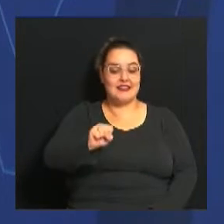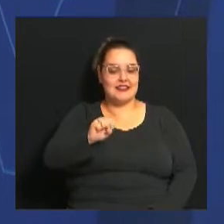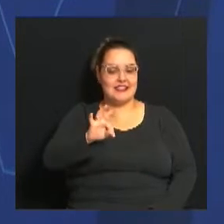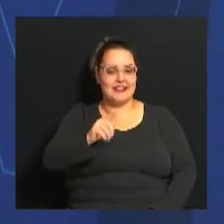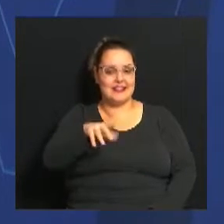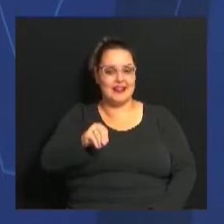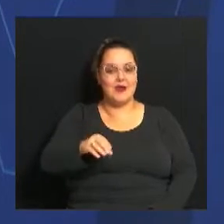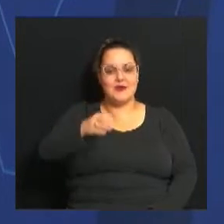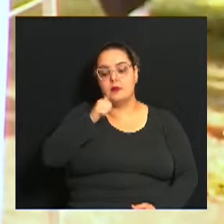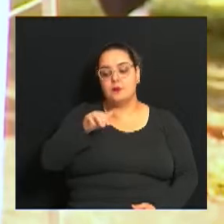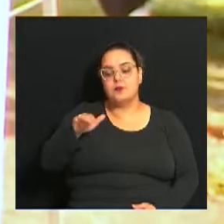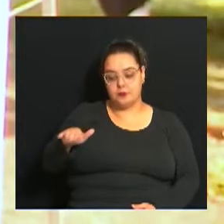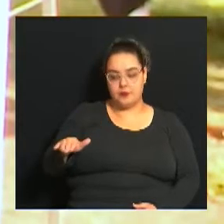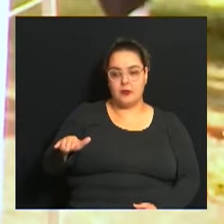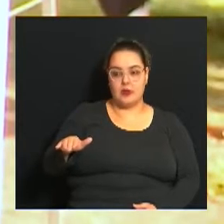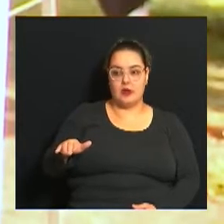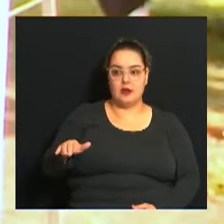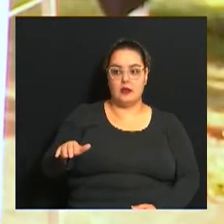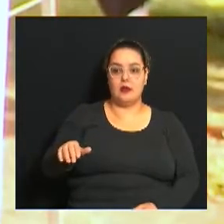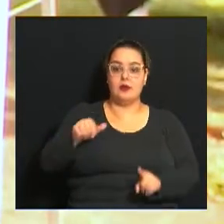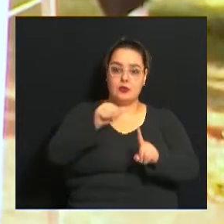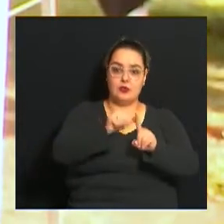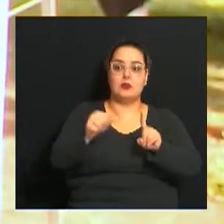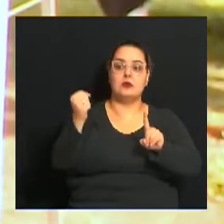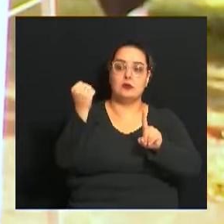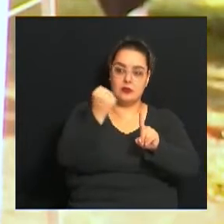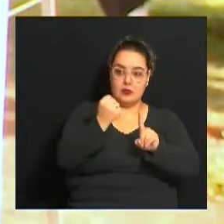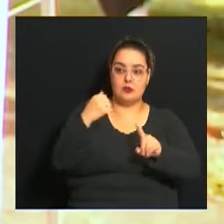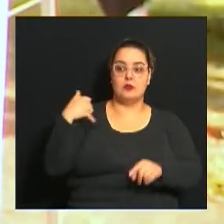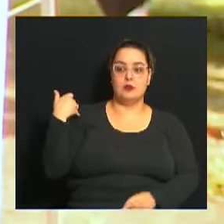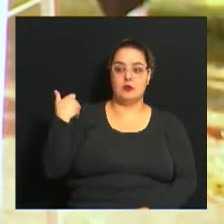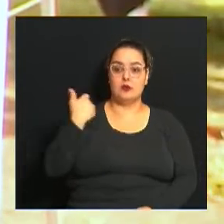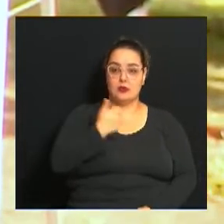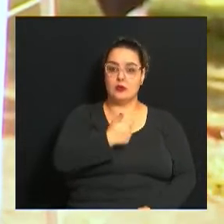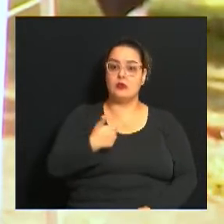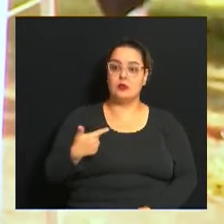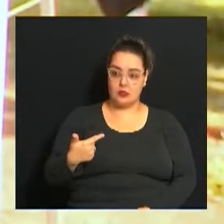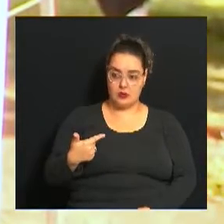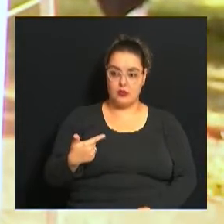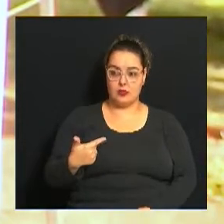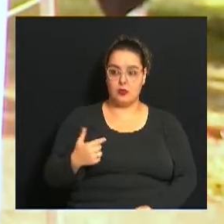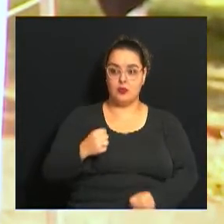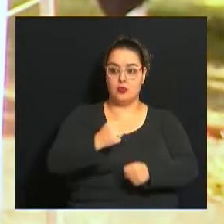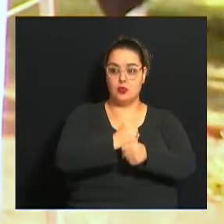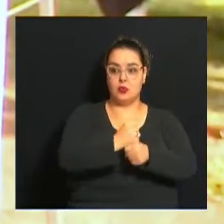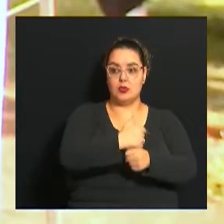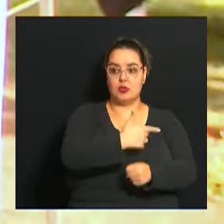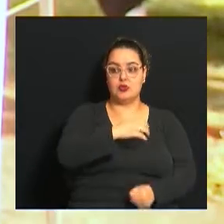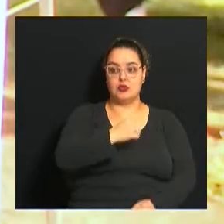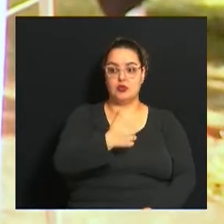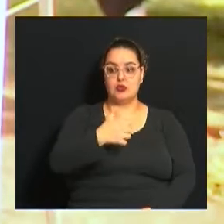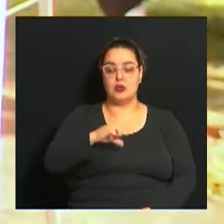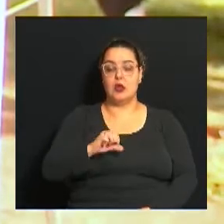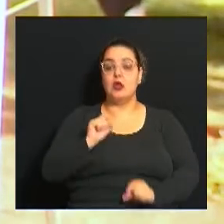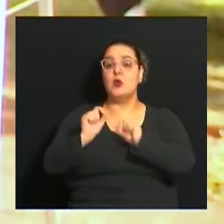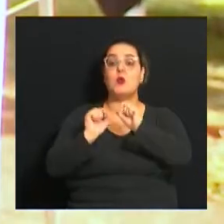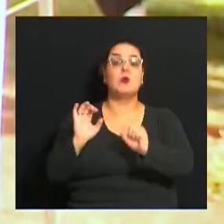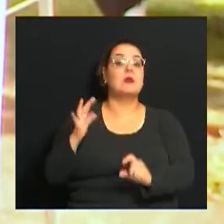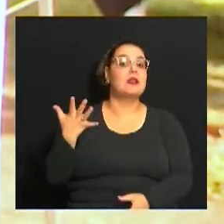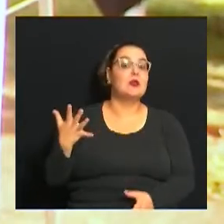moram. Então, para saber onde a nossa equipe está nesta sexta-feira, mapa na tela.